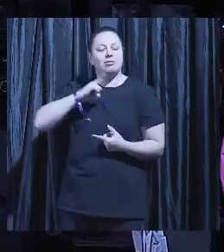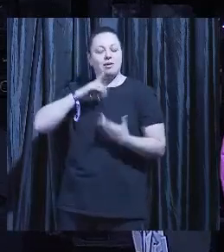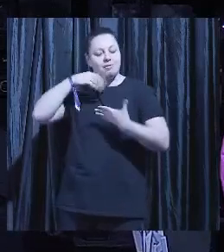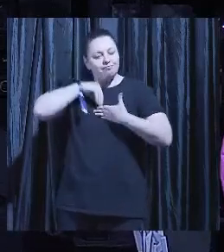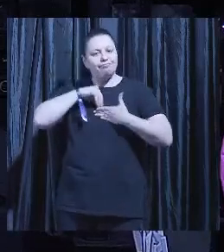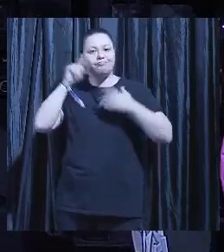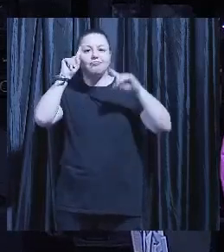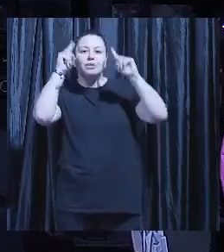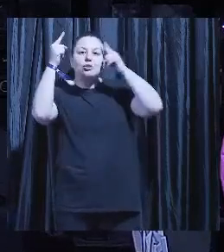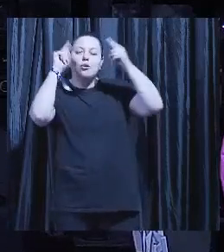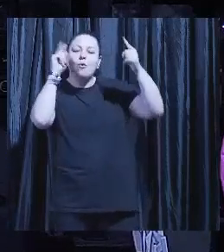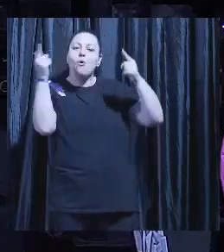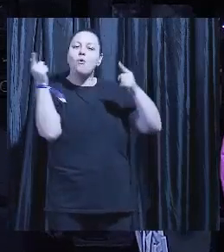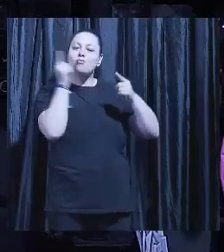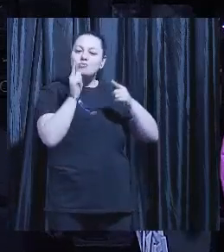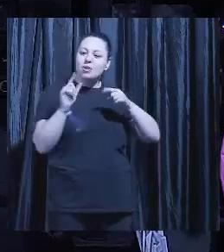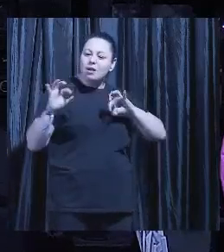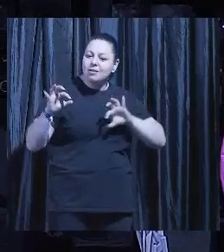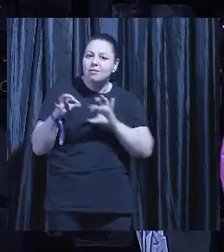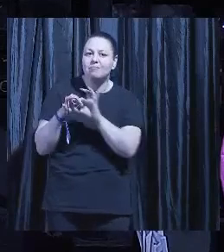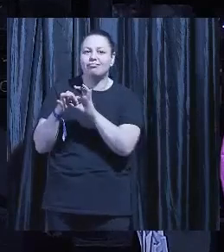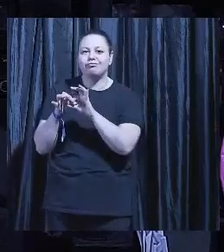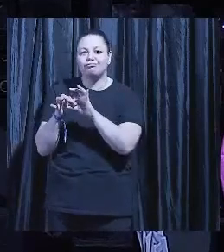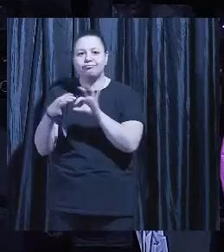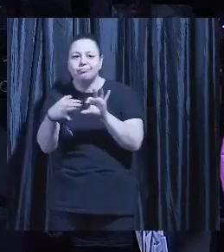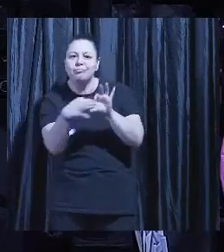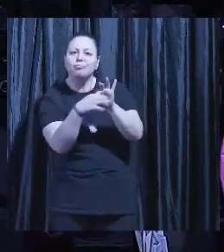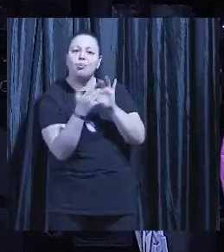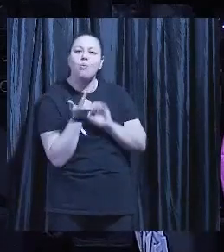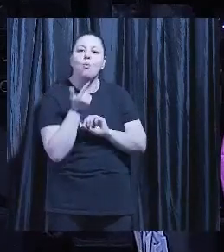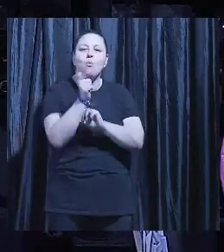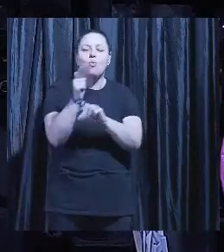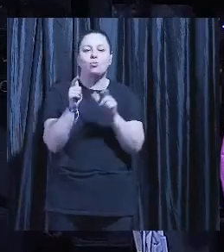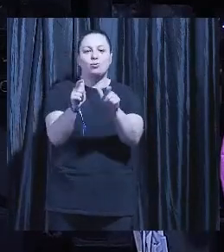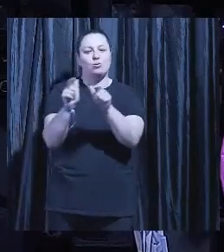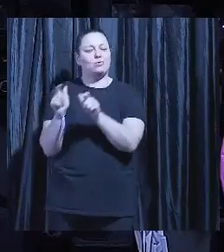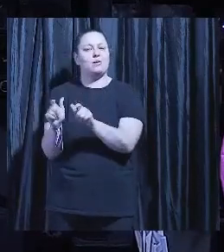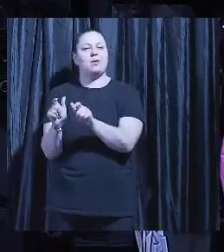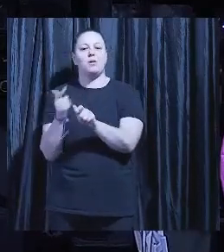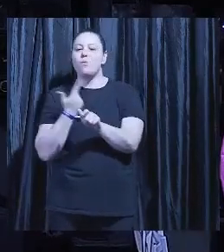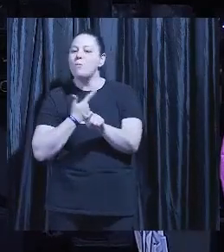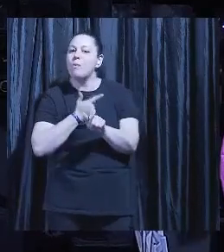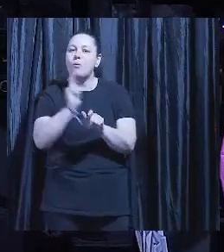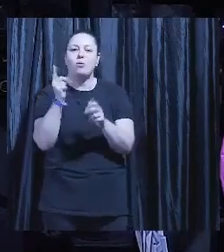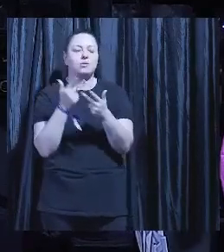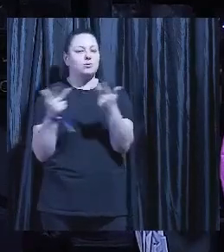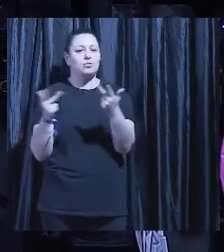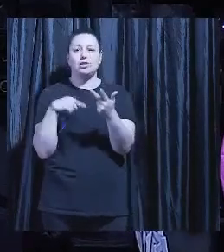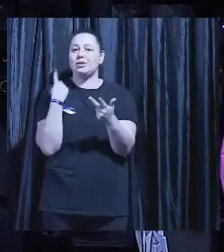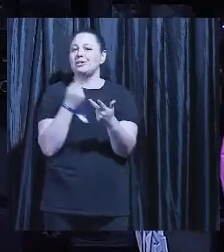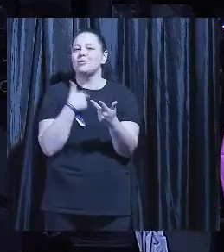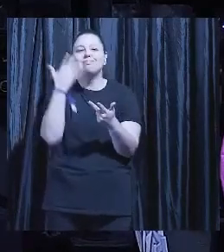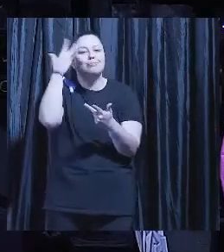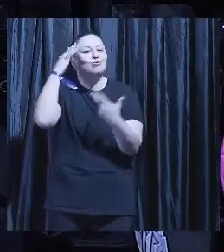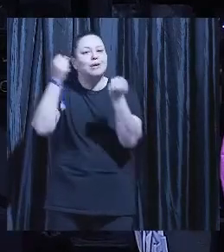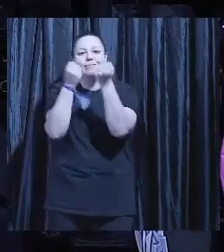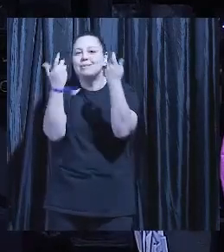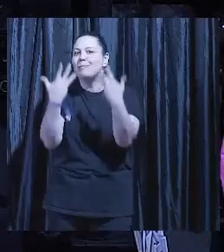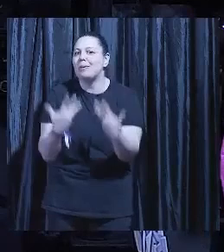elas conseguem se conectar com outro lugar, com uma outra questão que a gente não sabe explicar muito